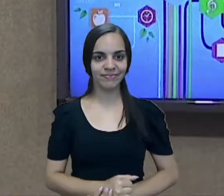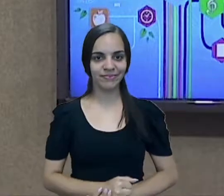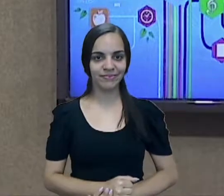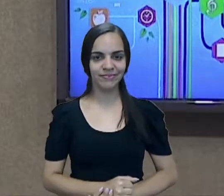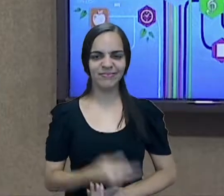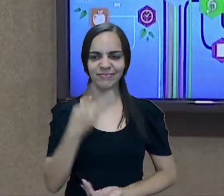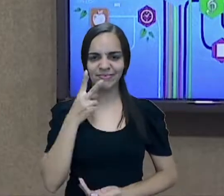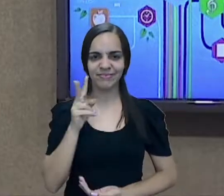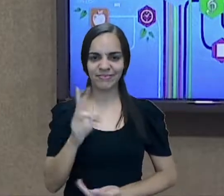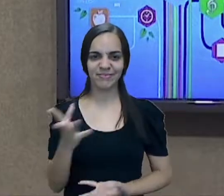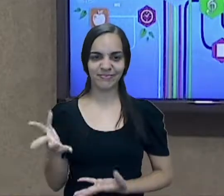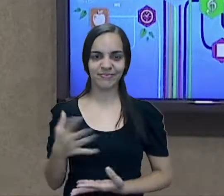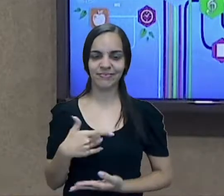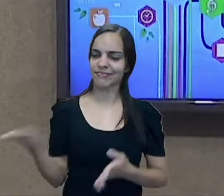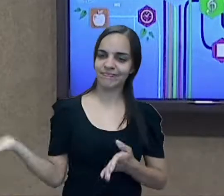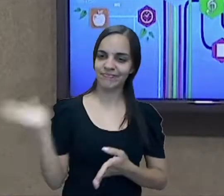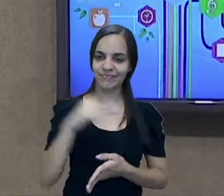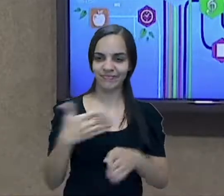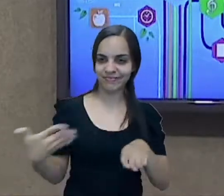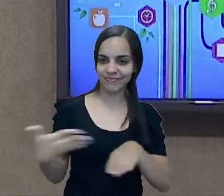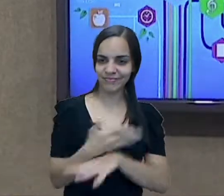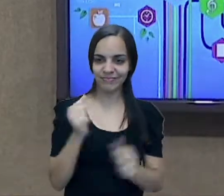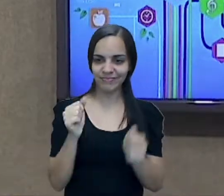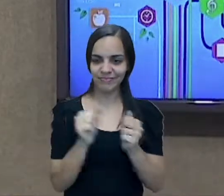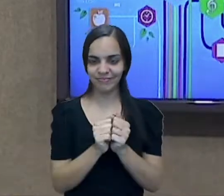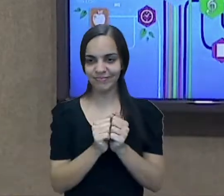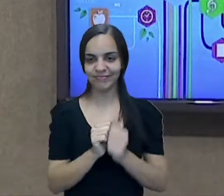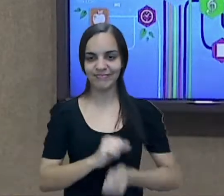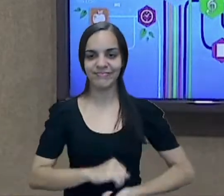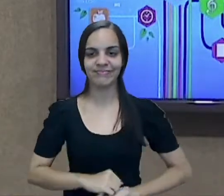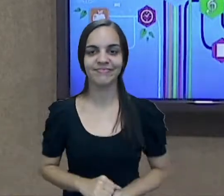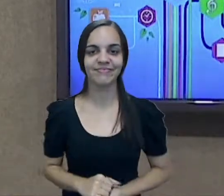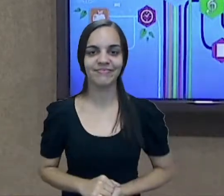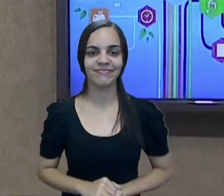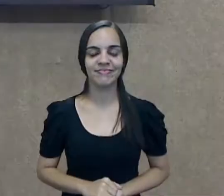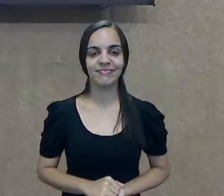Convido vocês a embarcarem nessa aventura. Vamos juntos?